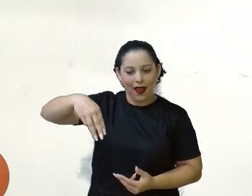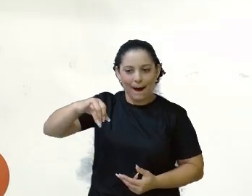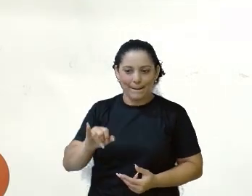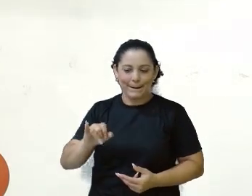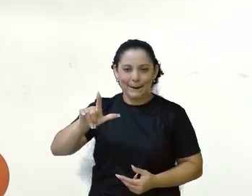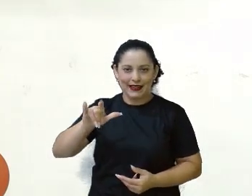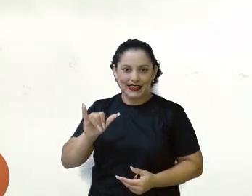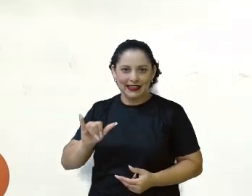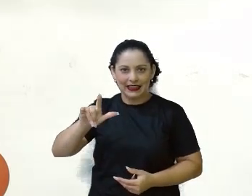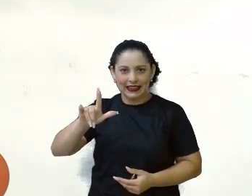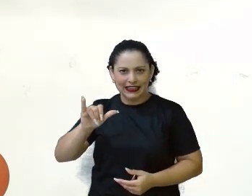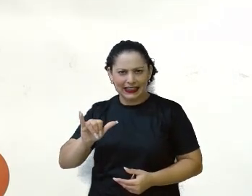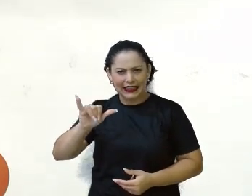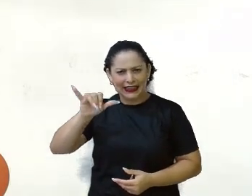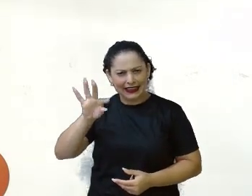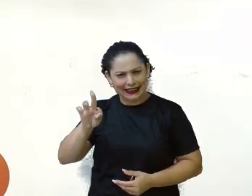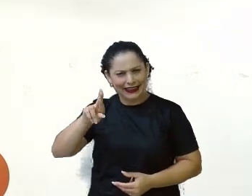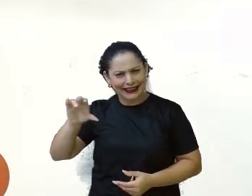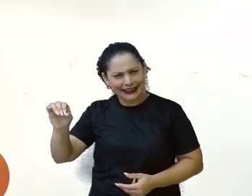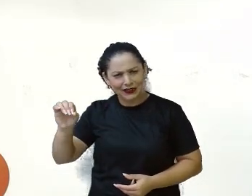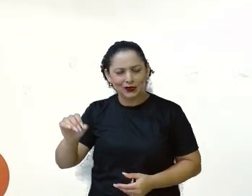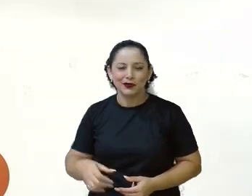mililitro. Imagina isso numa lata de refrigerante,